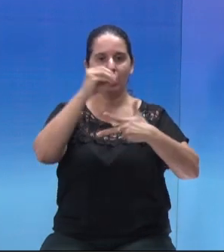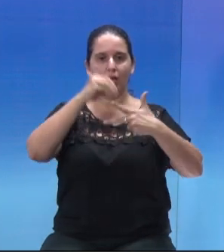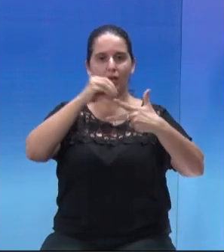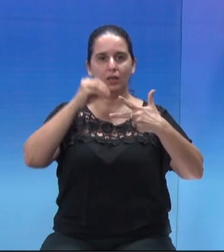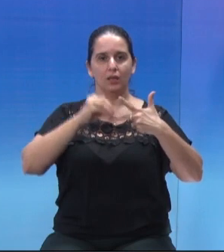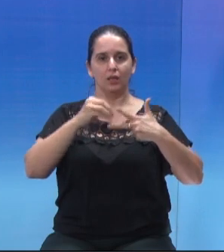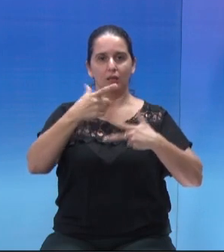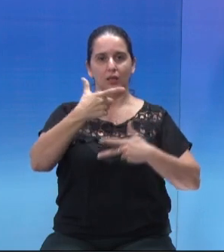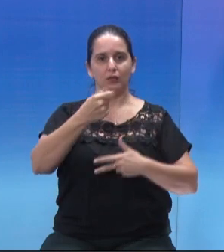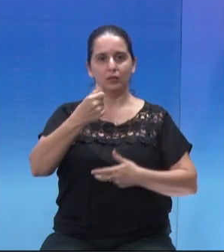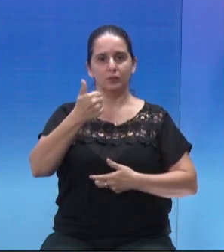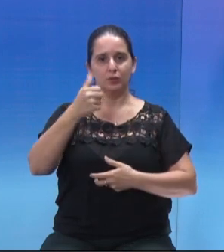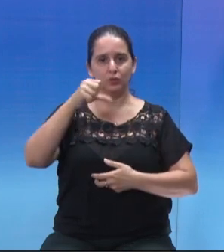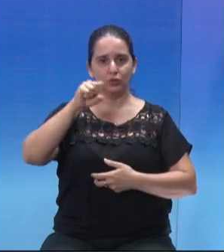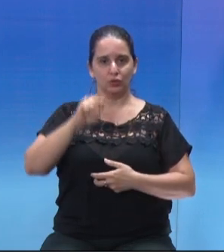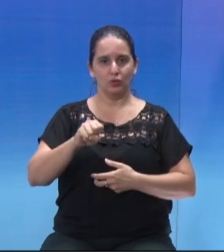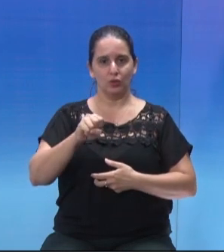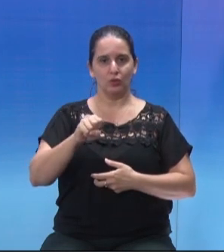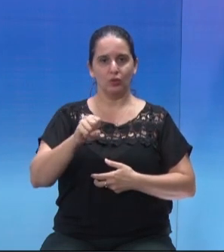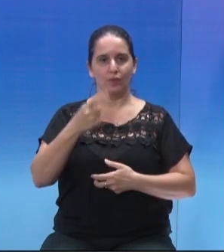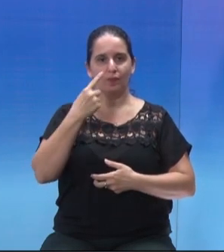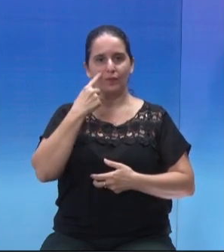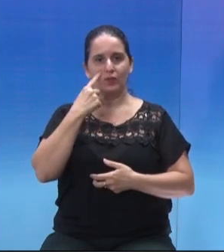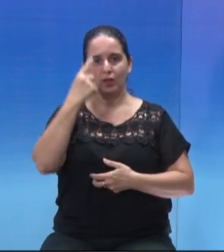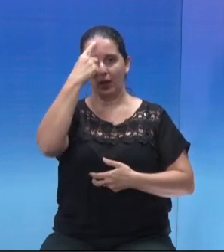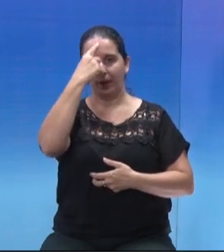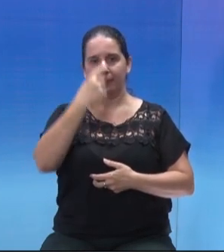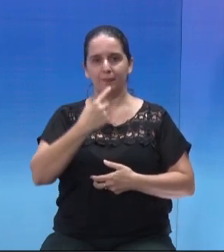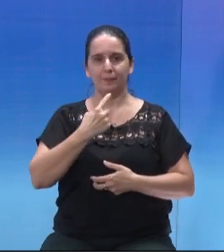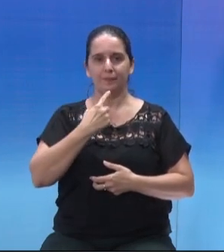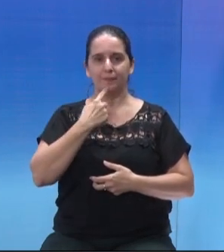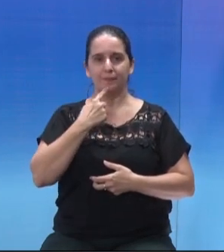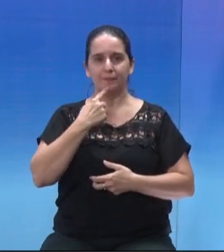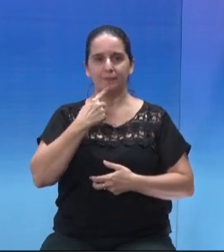vestibular de 2018. Vamos dar uma olhada no slide?